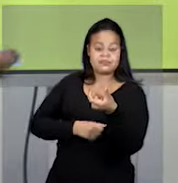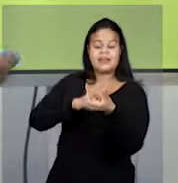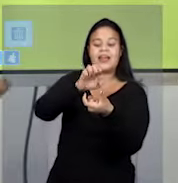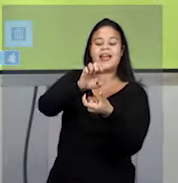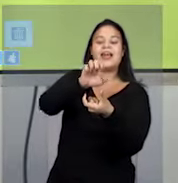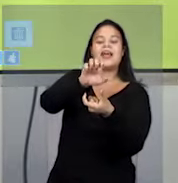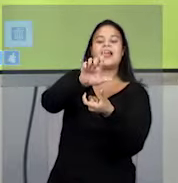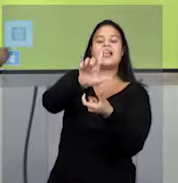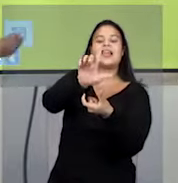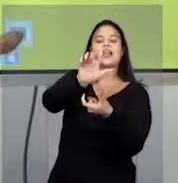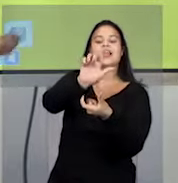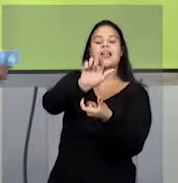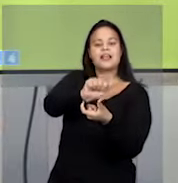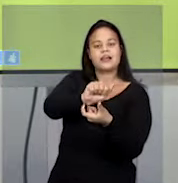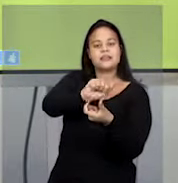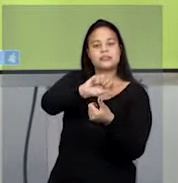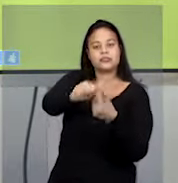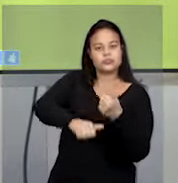ver?